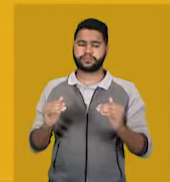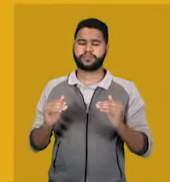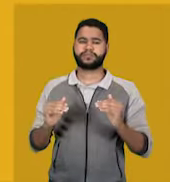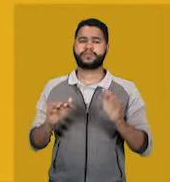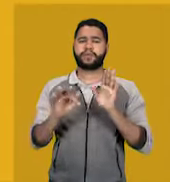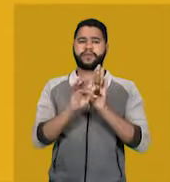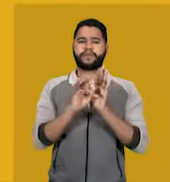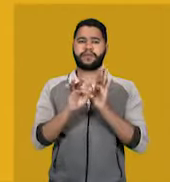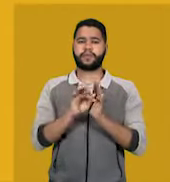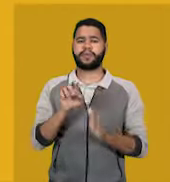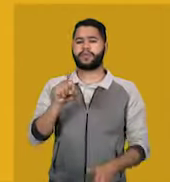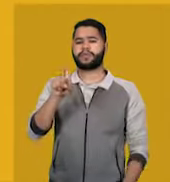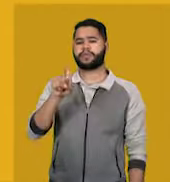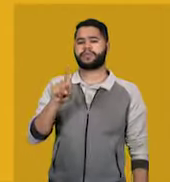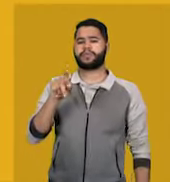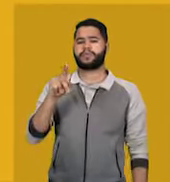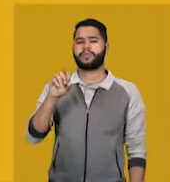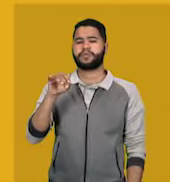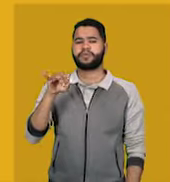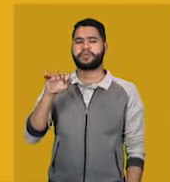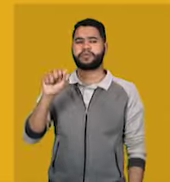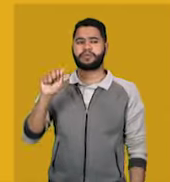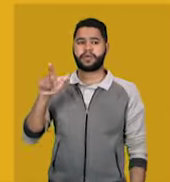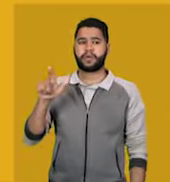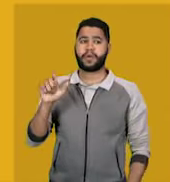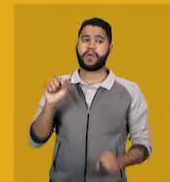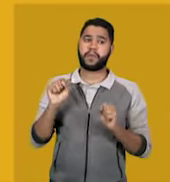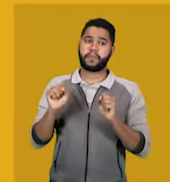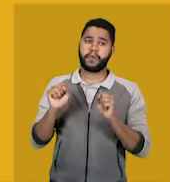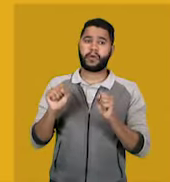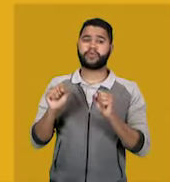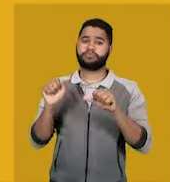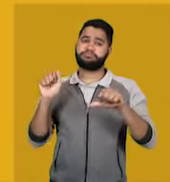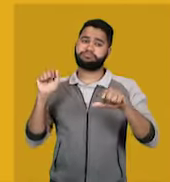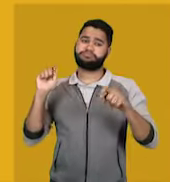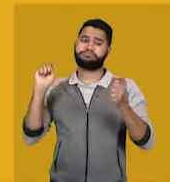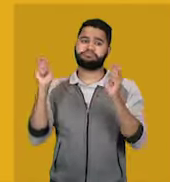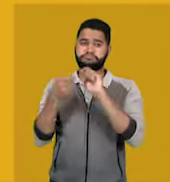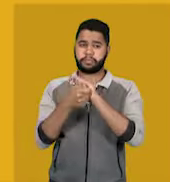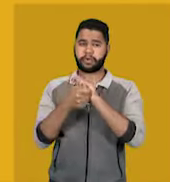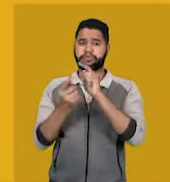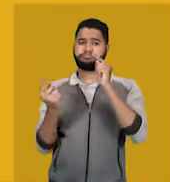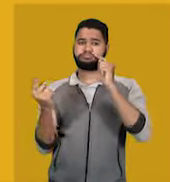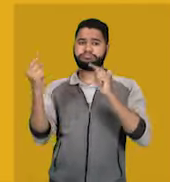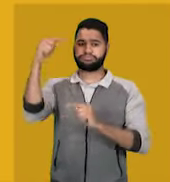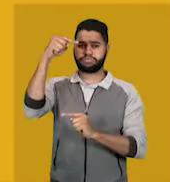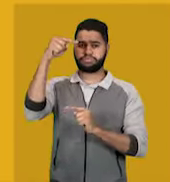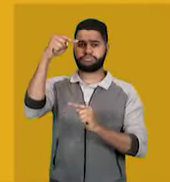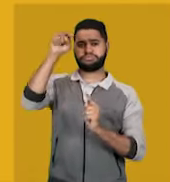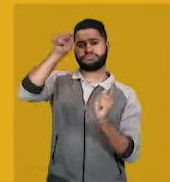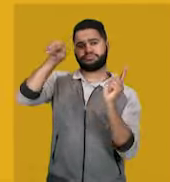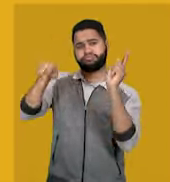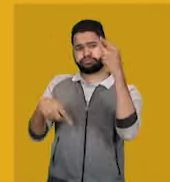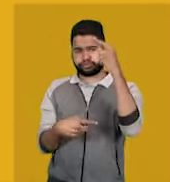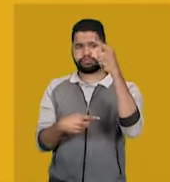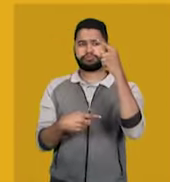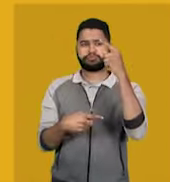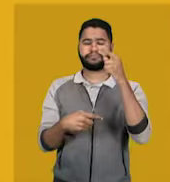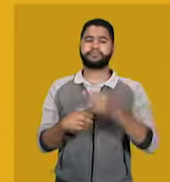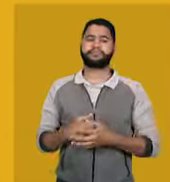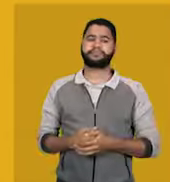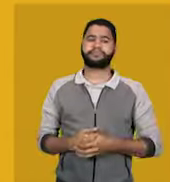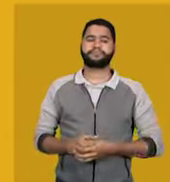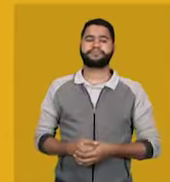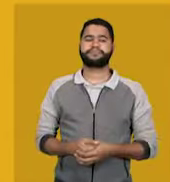forma exponencial. Isso pode ser convertido nisso e isso também pode ser convertido nisso. Então, é um